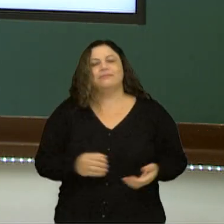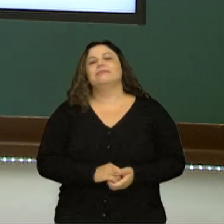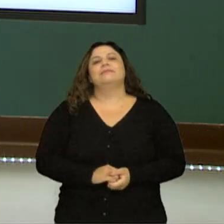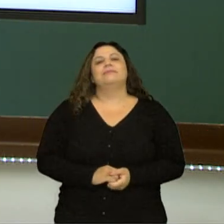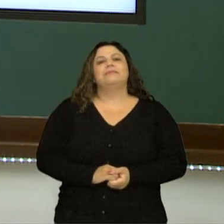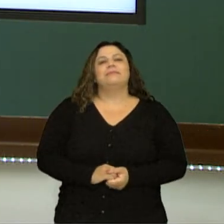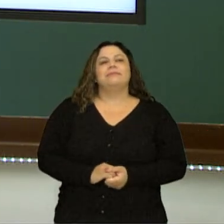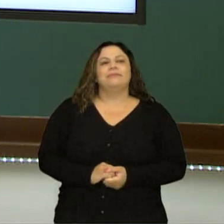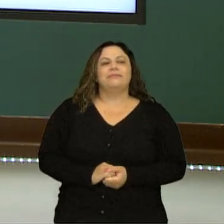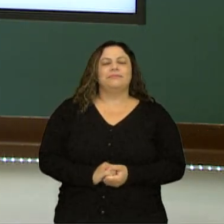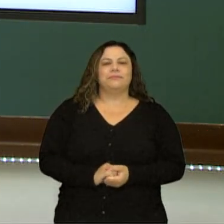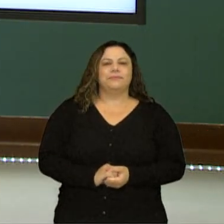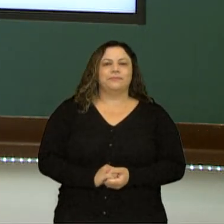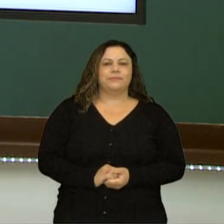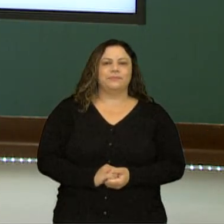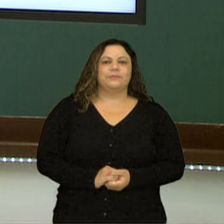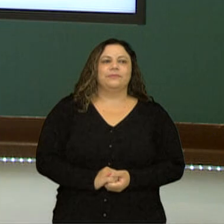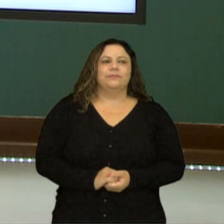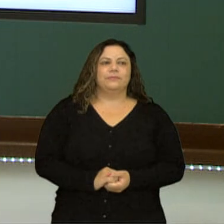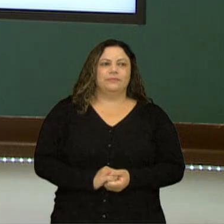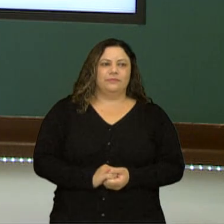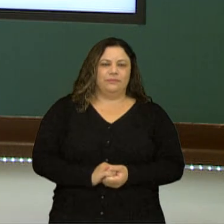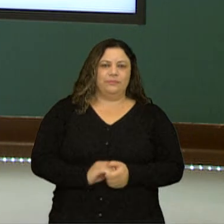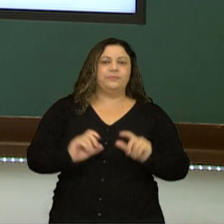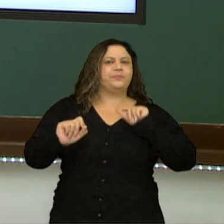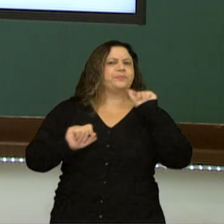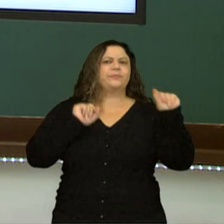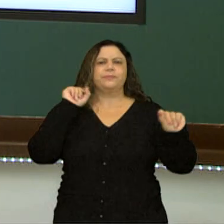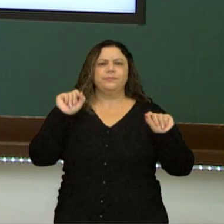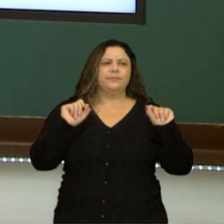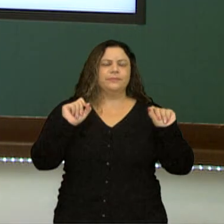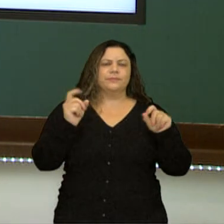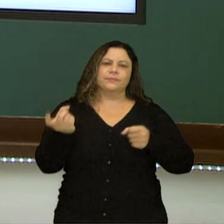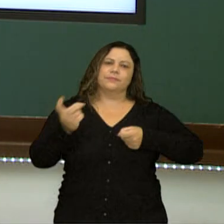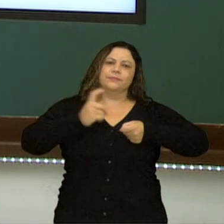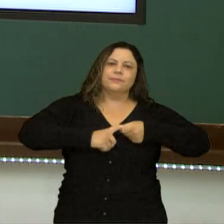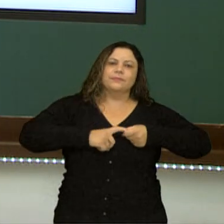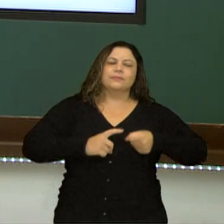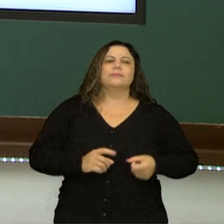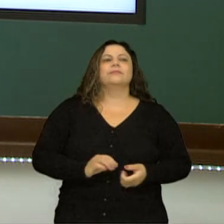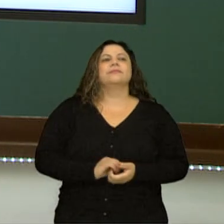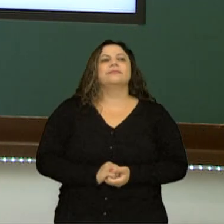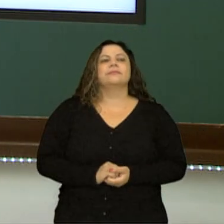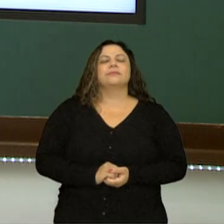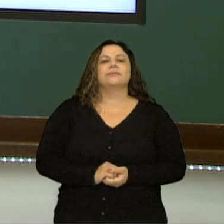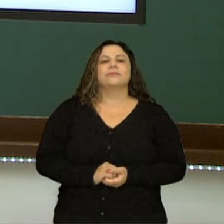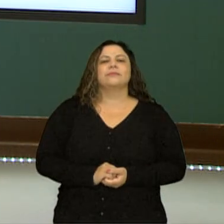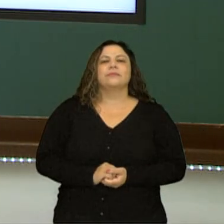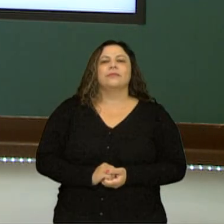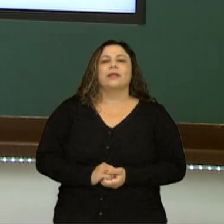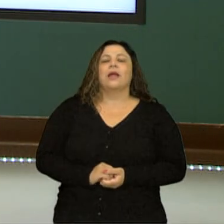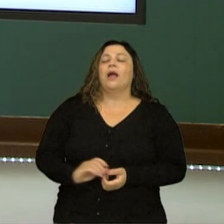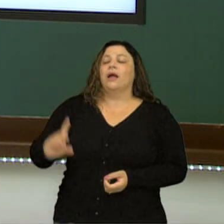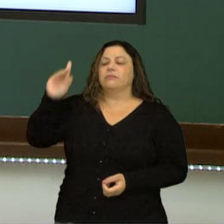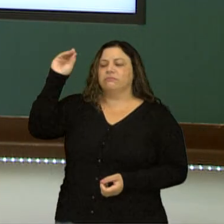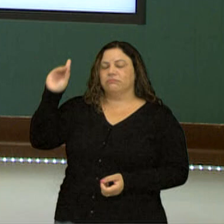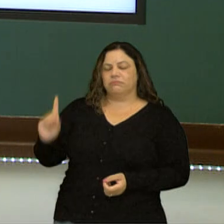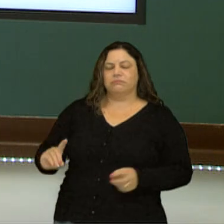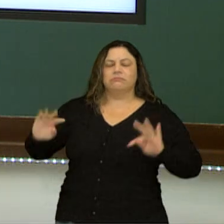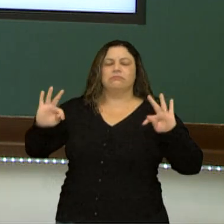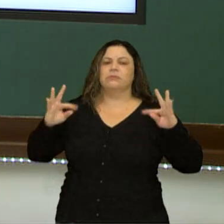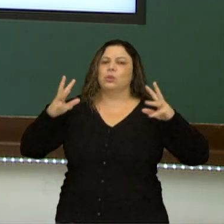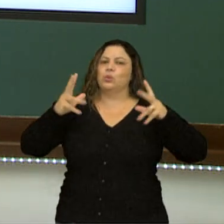do preâmbulo. Então, o que ele está considerando aqui? Vamos voltar no outro aqui, ó. A dignidade inerente a todos os membros